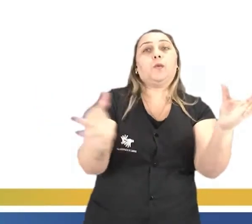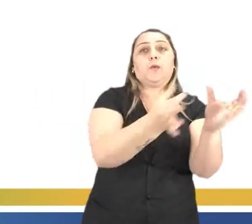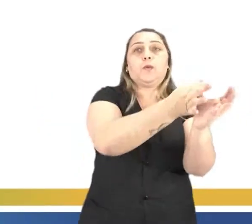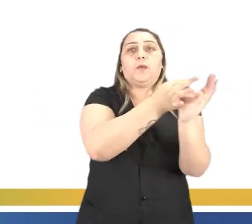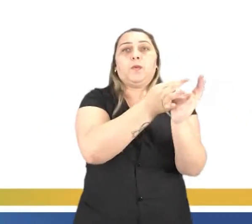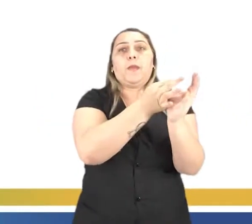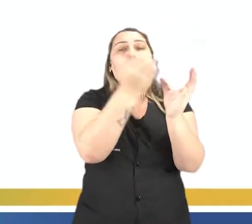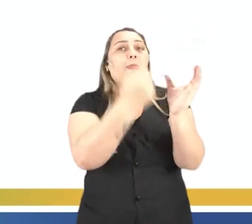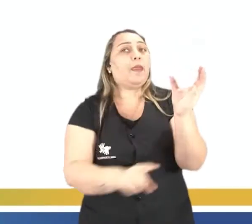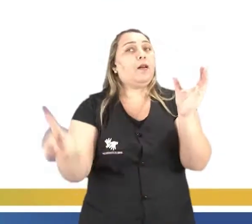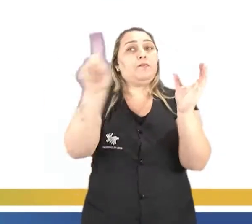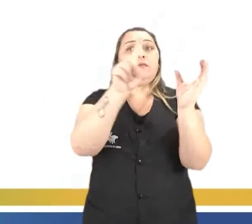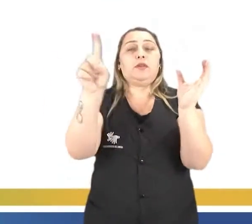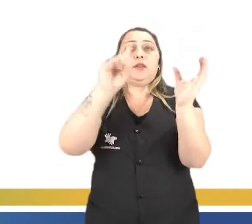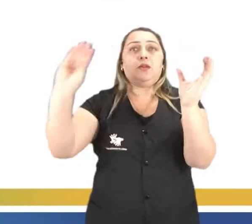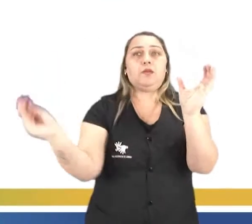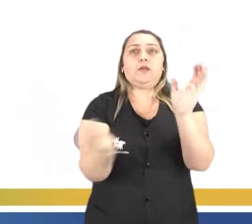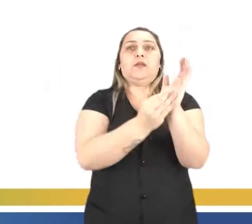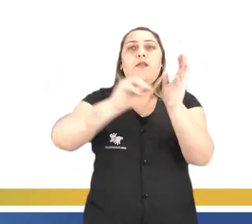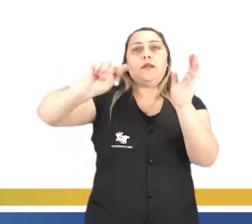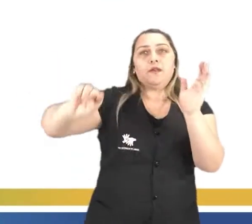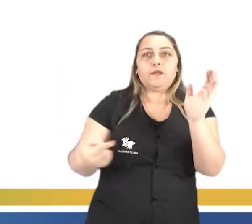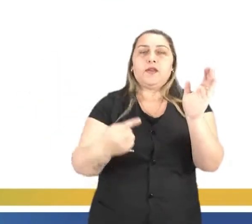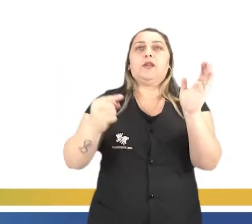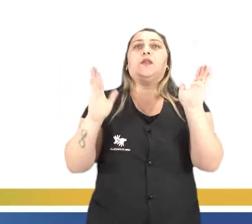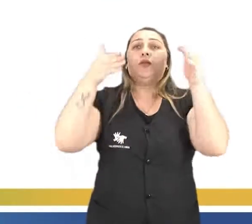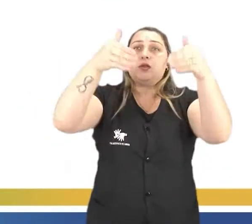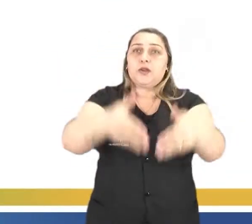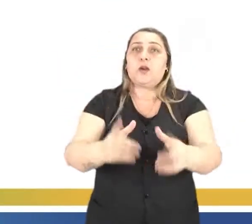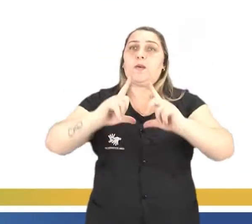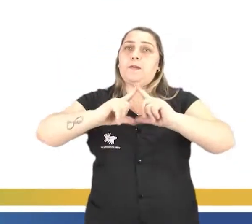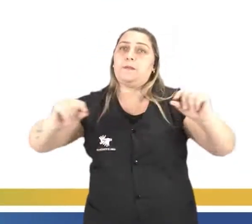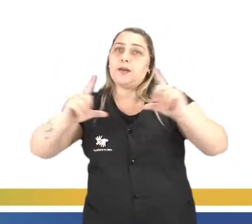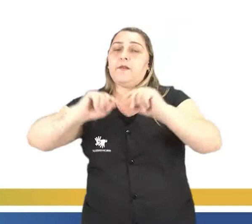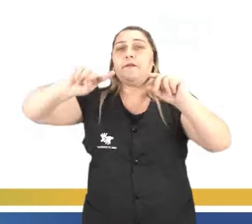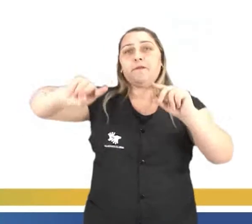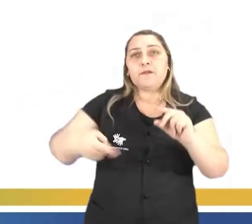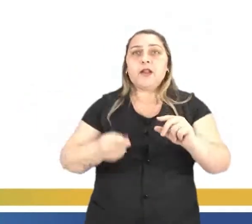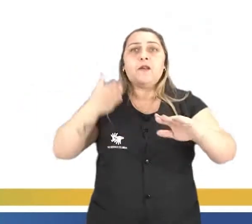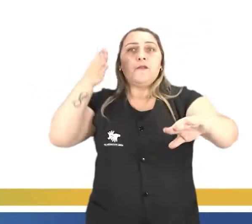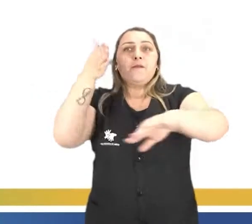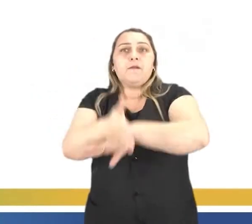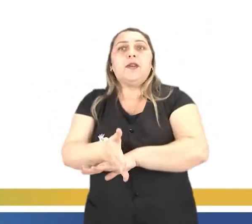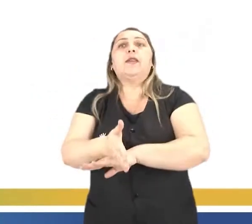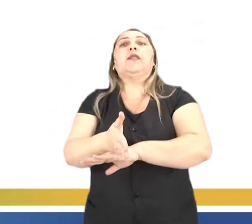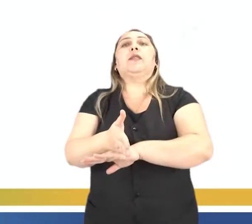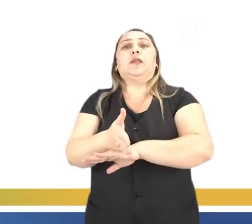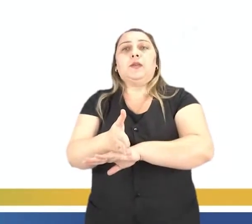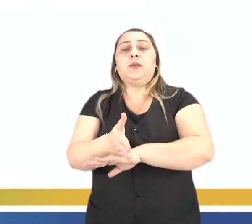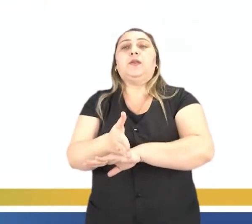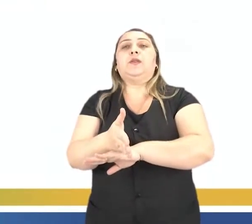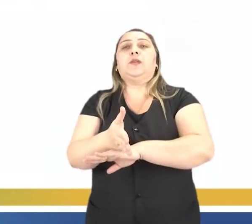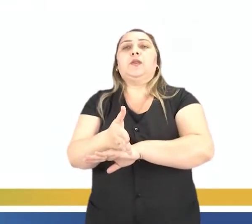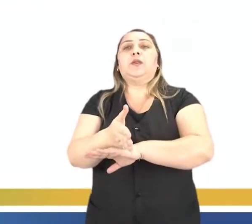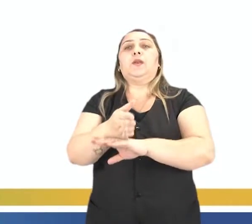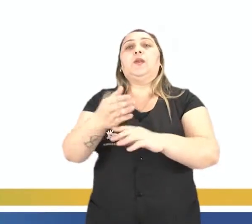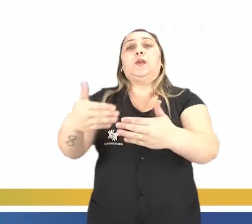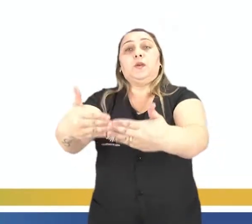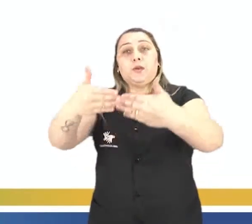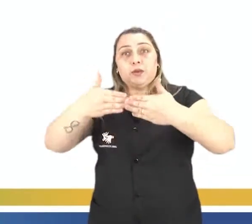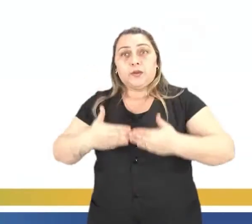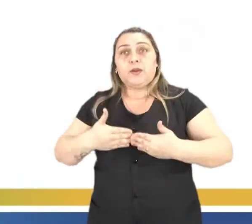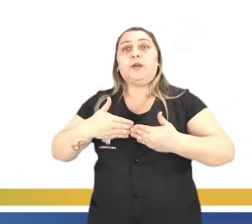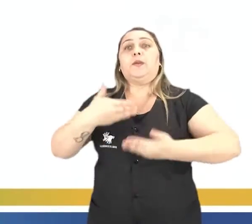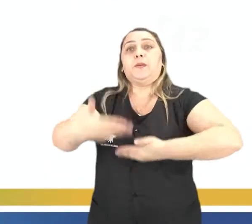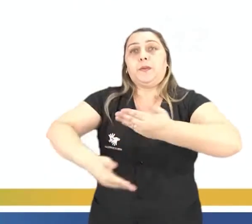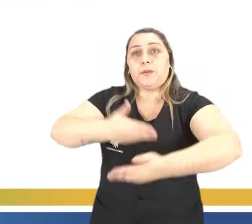de conjunção aí, eu acrescento a vírgula. Chegou a Brasília, vírgula, visitou o Ministério das Relações Exteriores, vírgula,